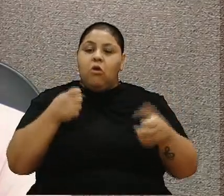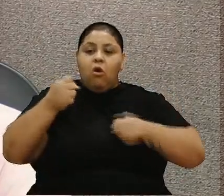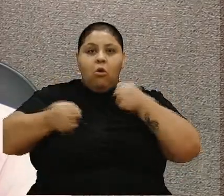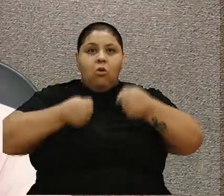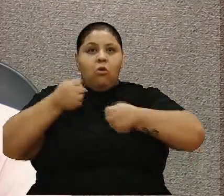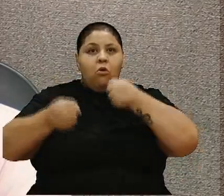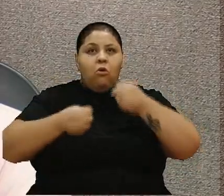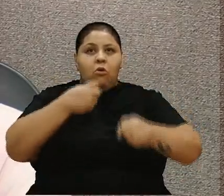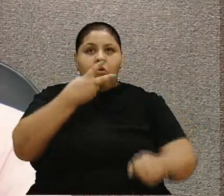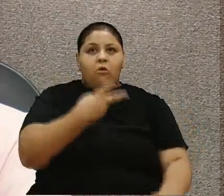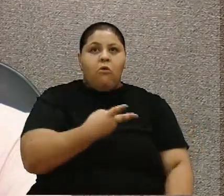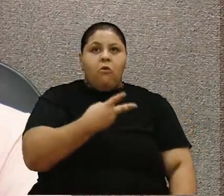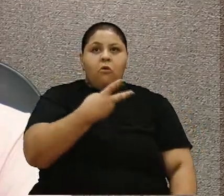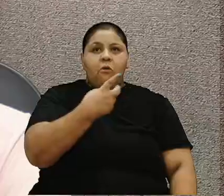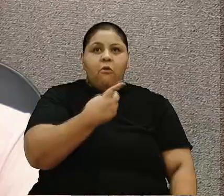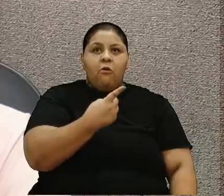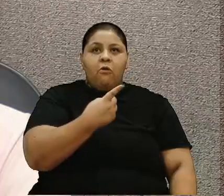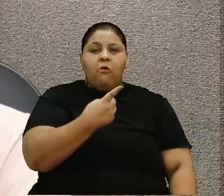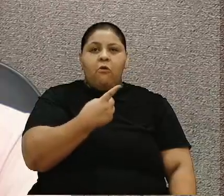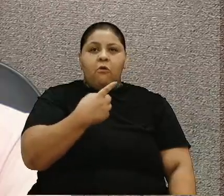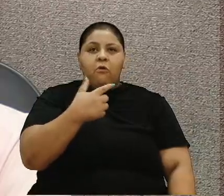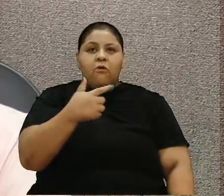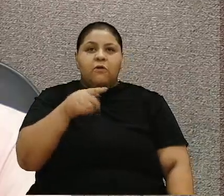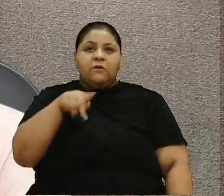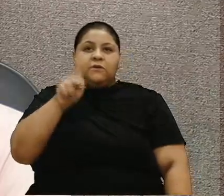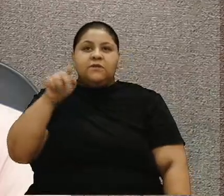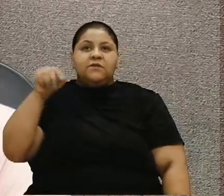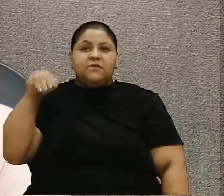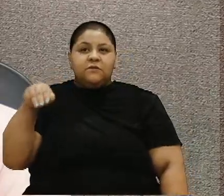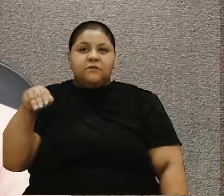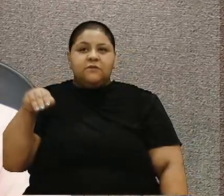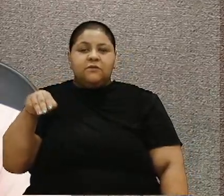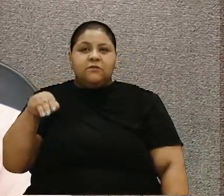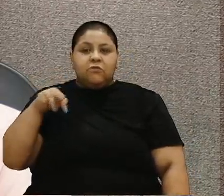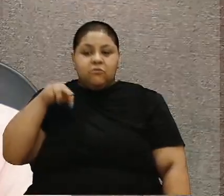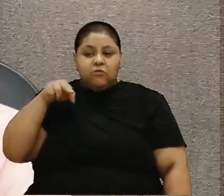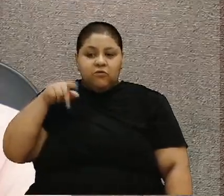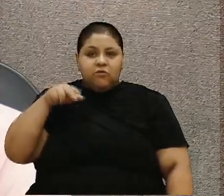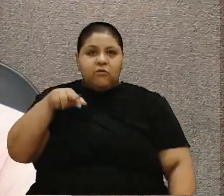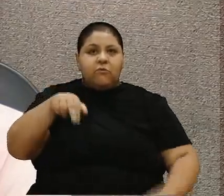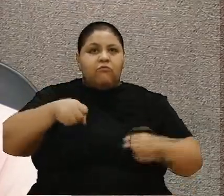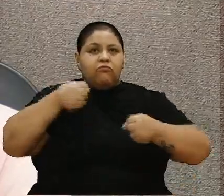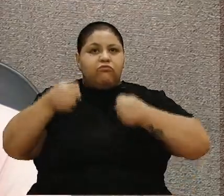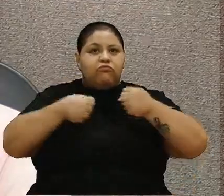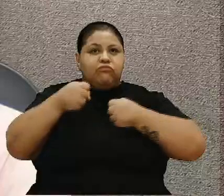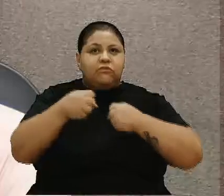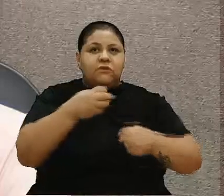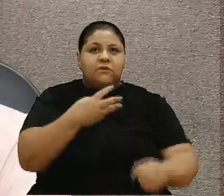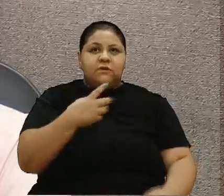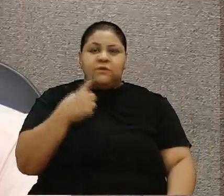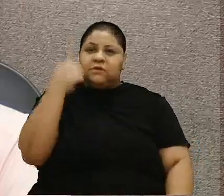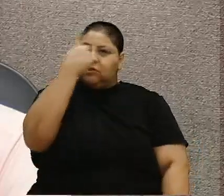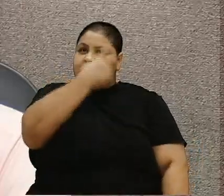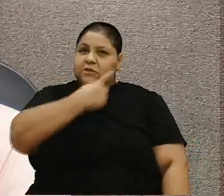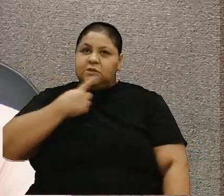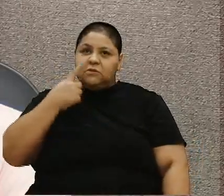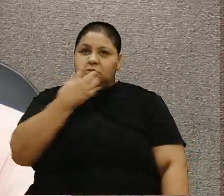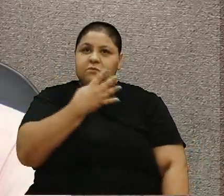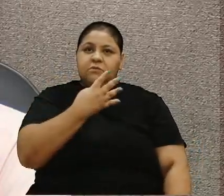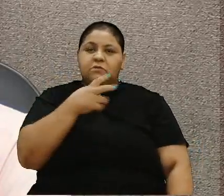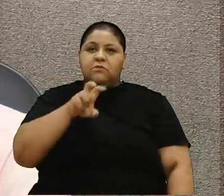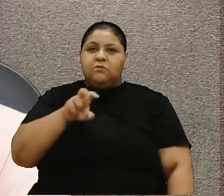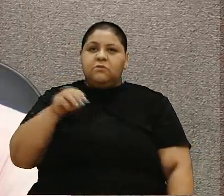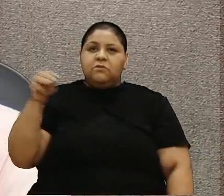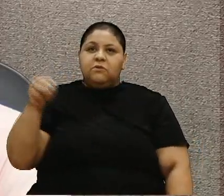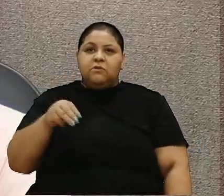de 217 quilômetros. Ele percorreu por 31 horas, 45 minutos